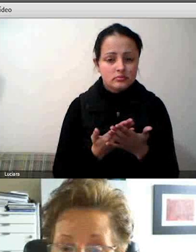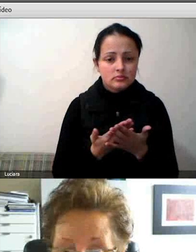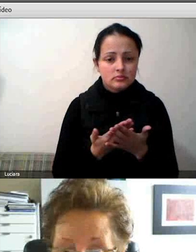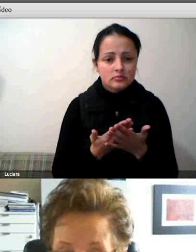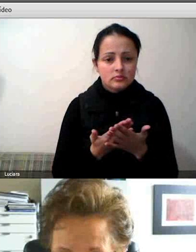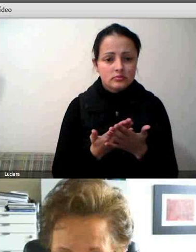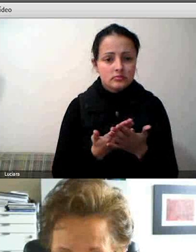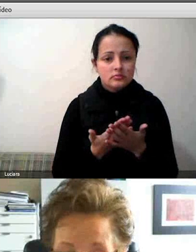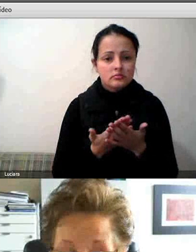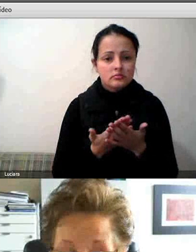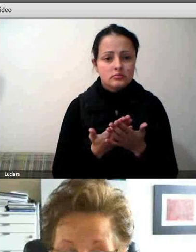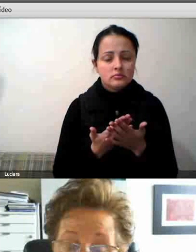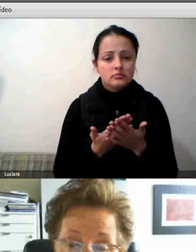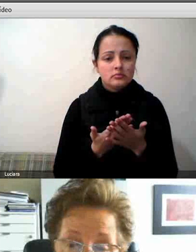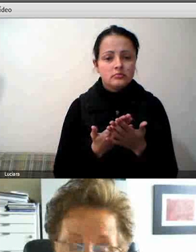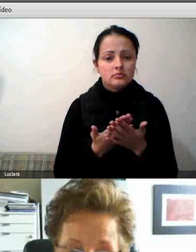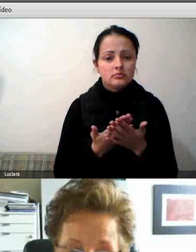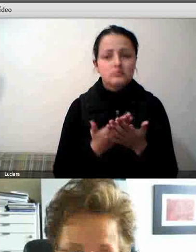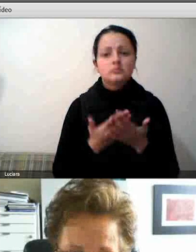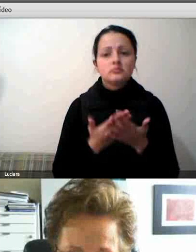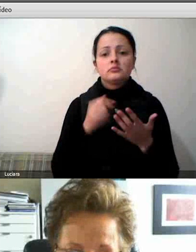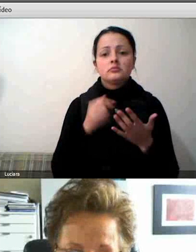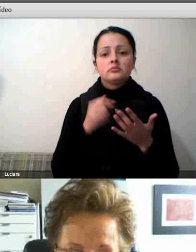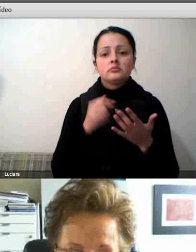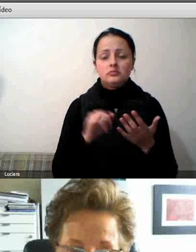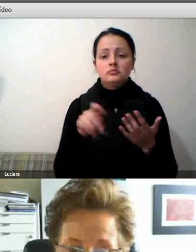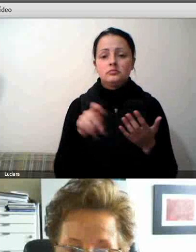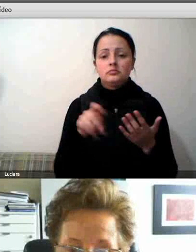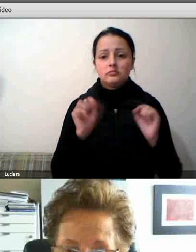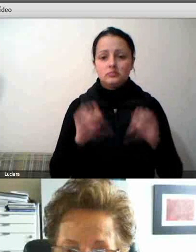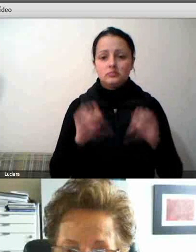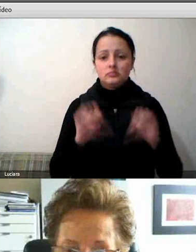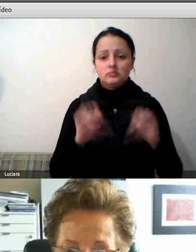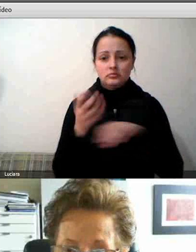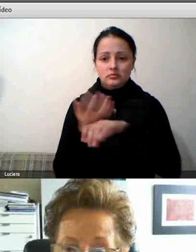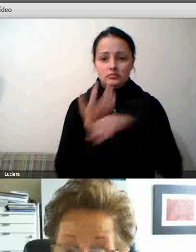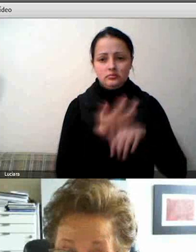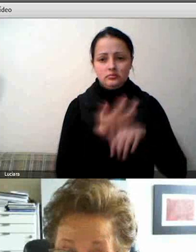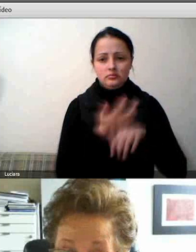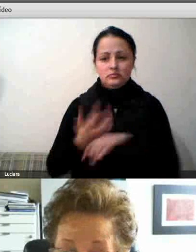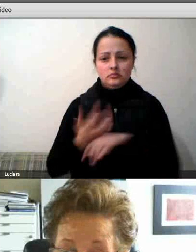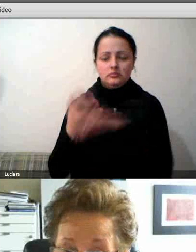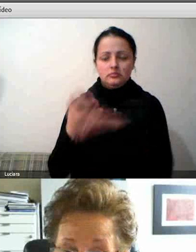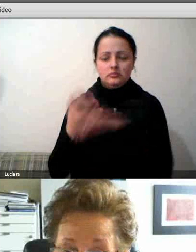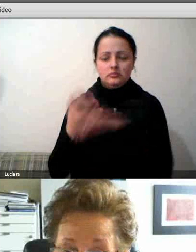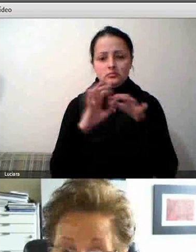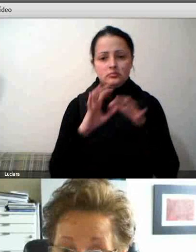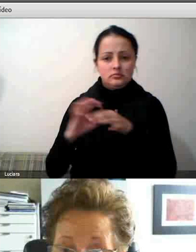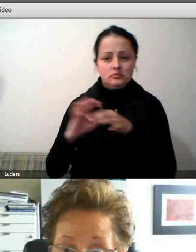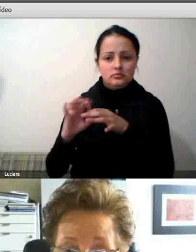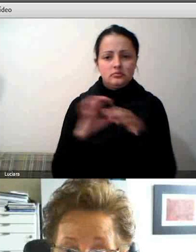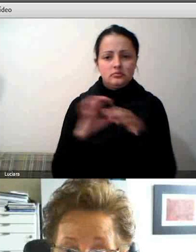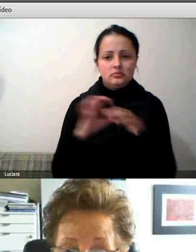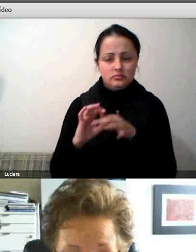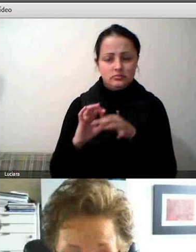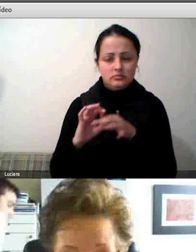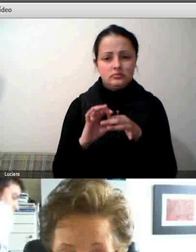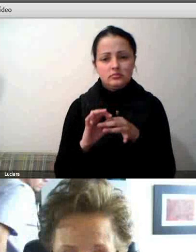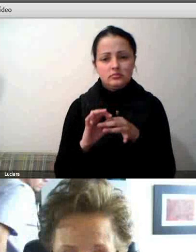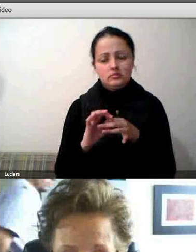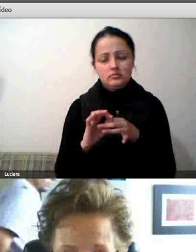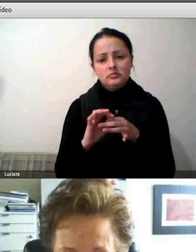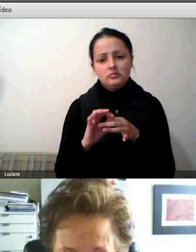qual é o resultado. E, nesse caso, o aluno vai fazer um projeto de